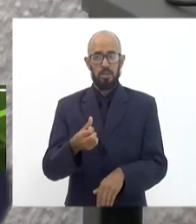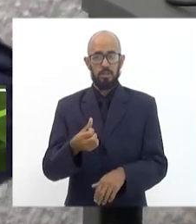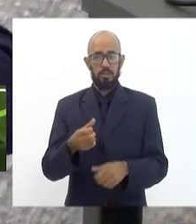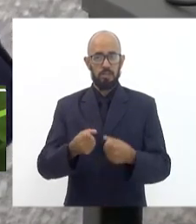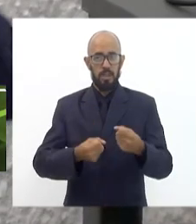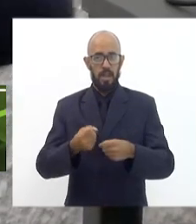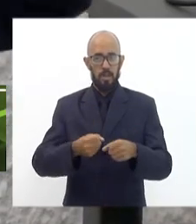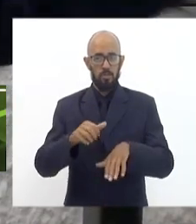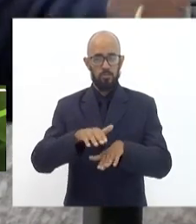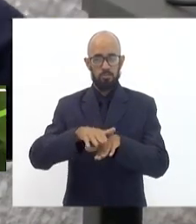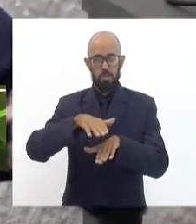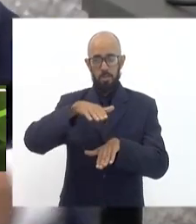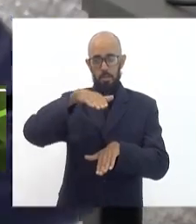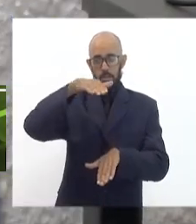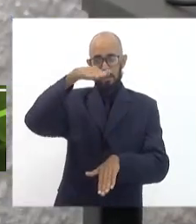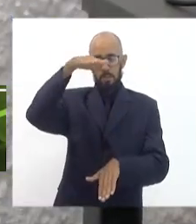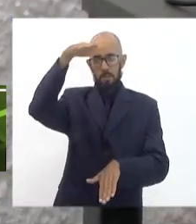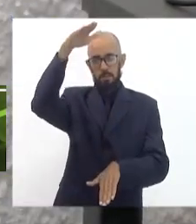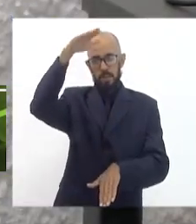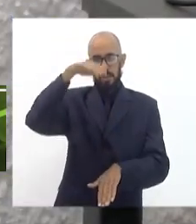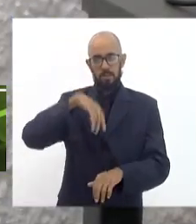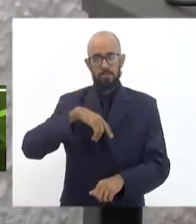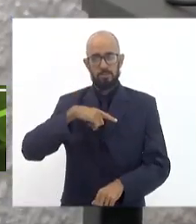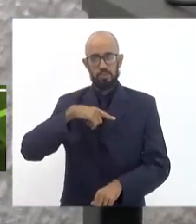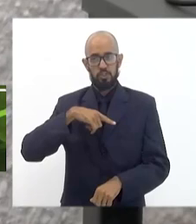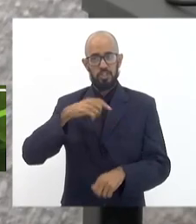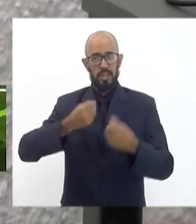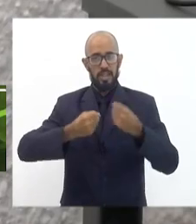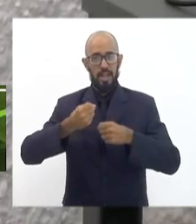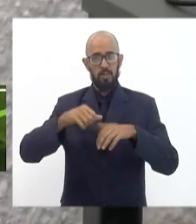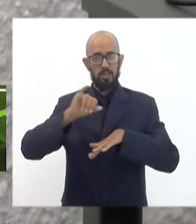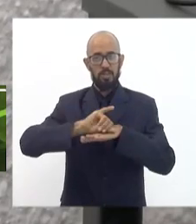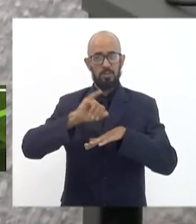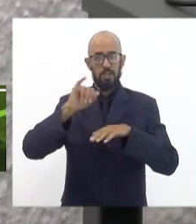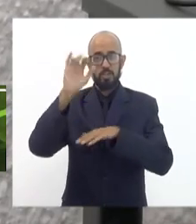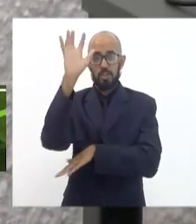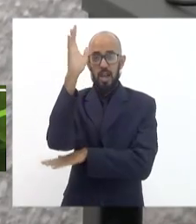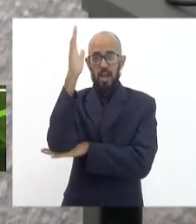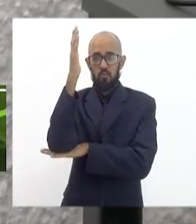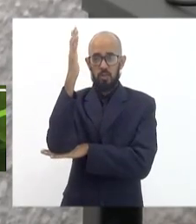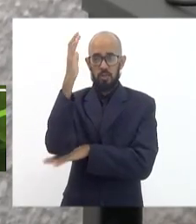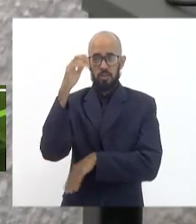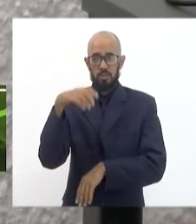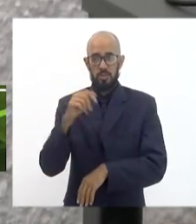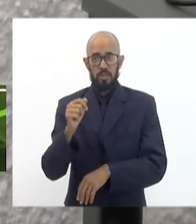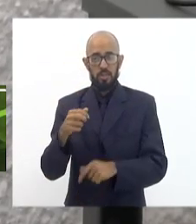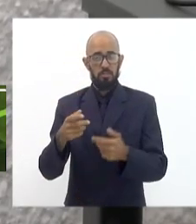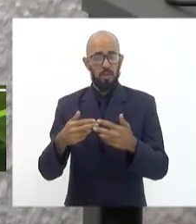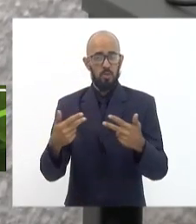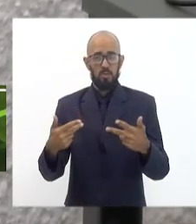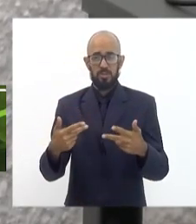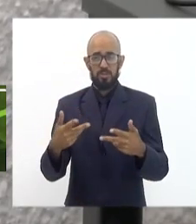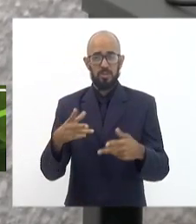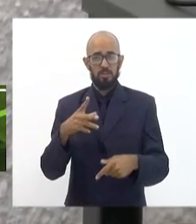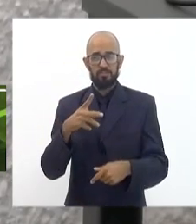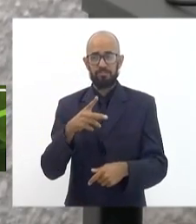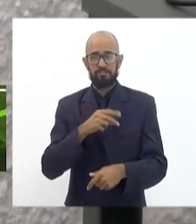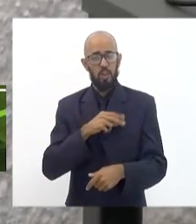distorcidos um em cima do outro lado era Karen árvore então é um negócio assim é